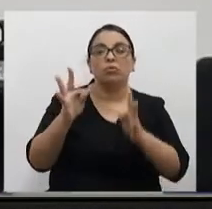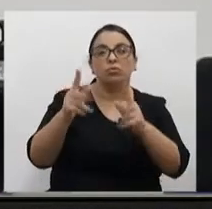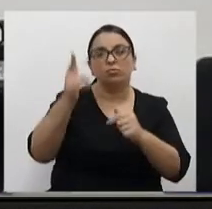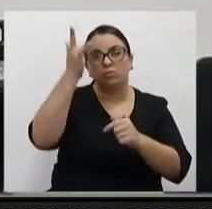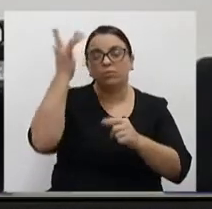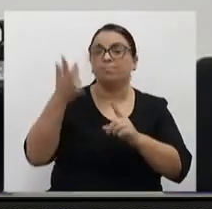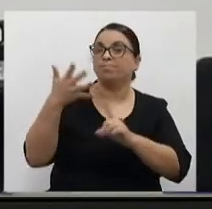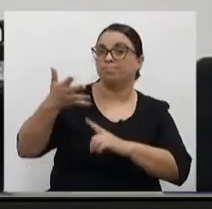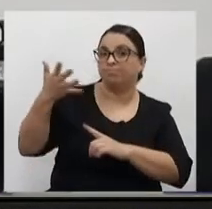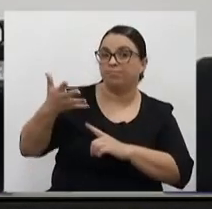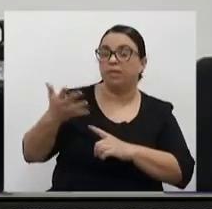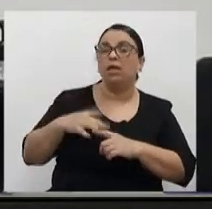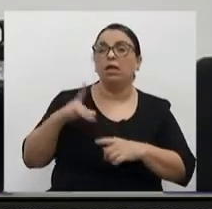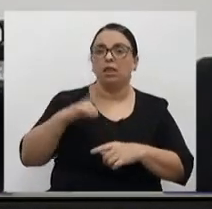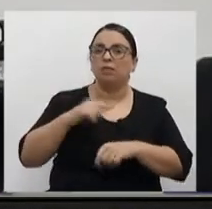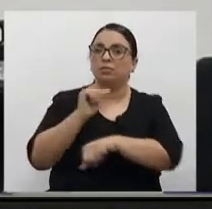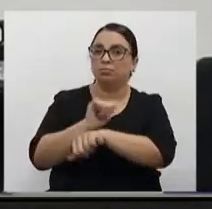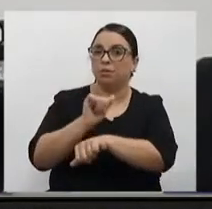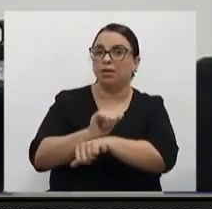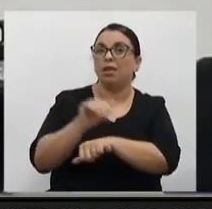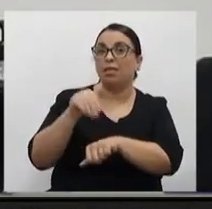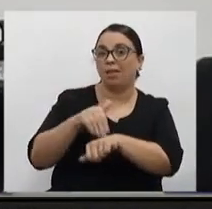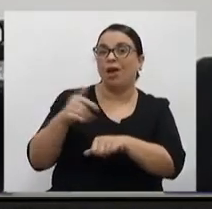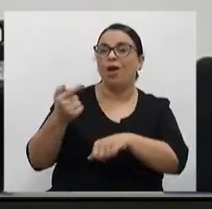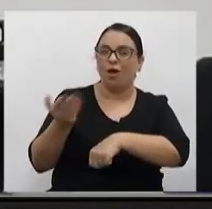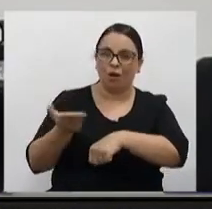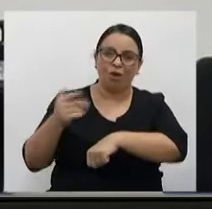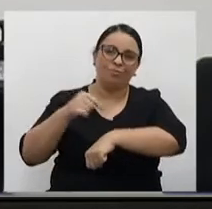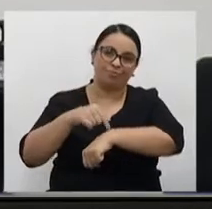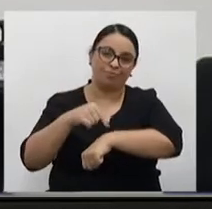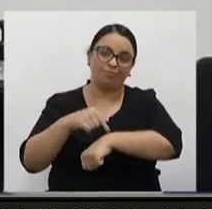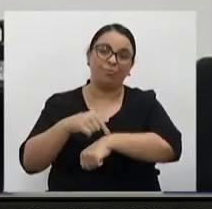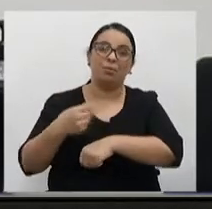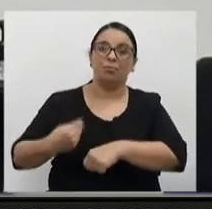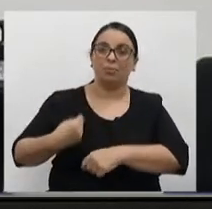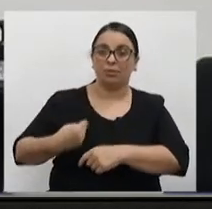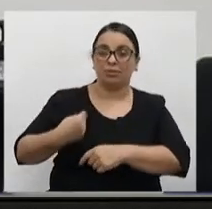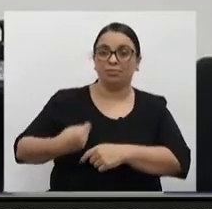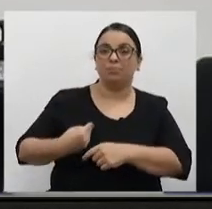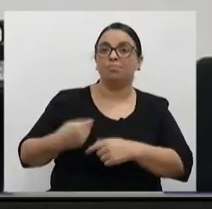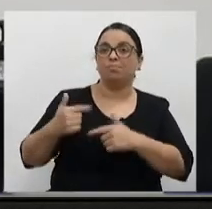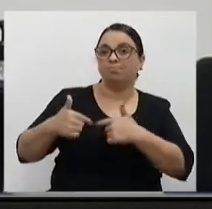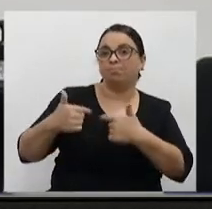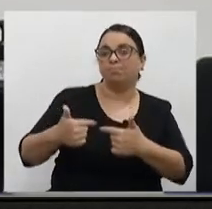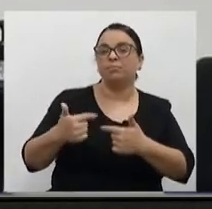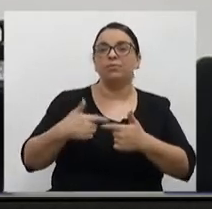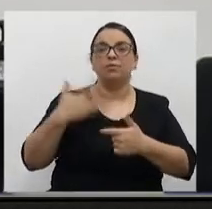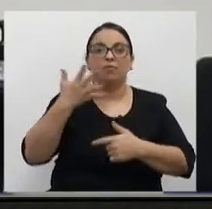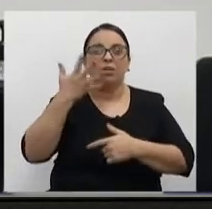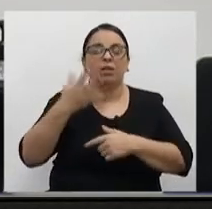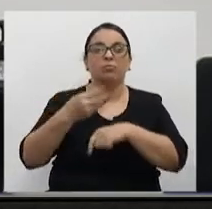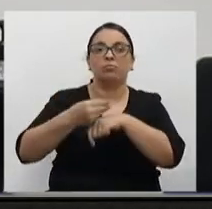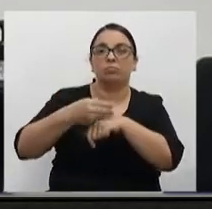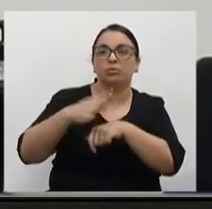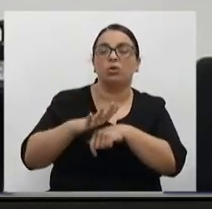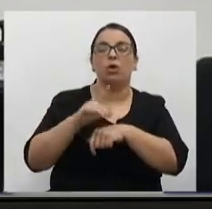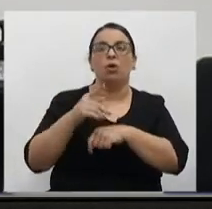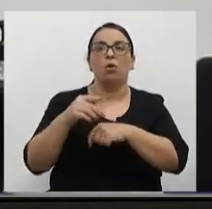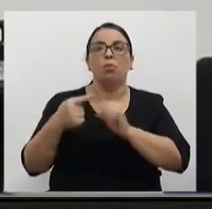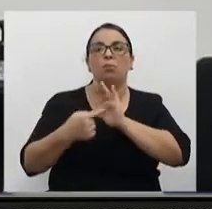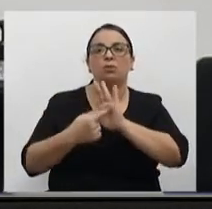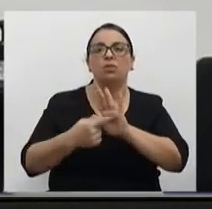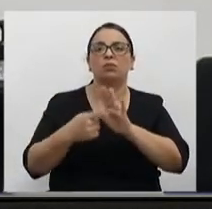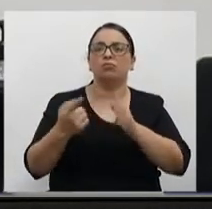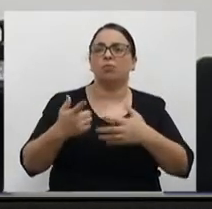participando ativamente aqui dessa audiência para exporem, trazerem sua mensagem, né, sua indignação,